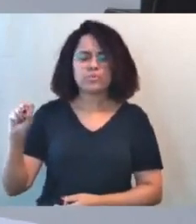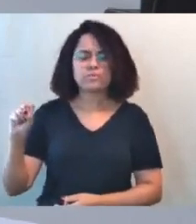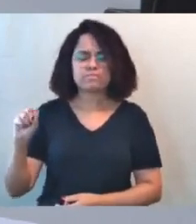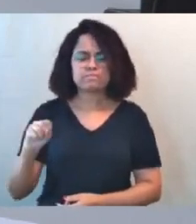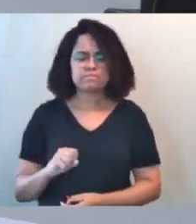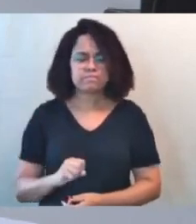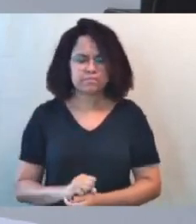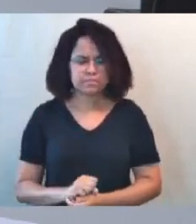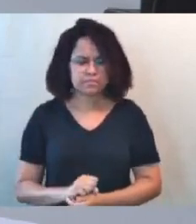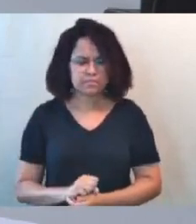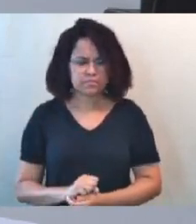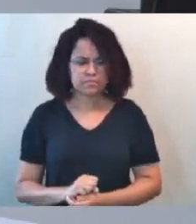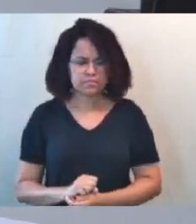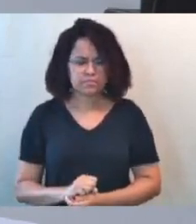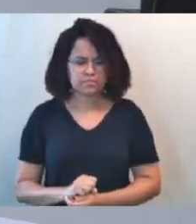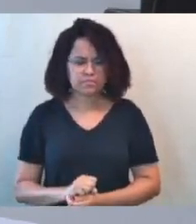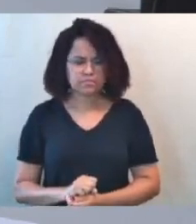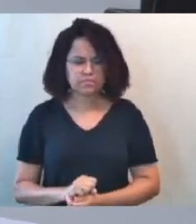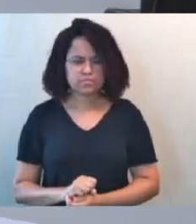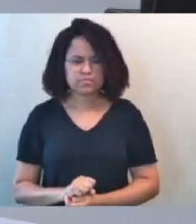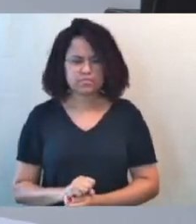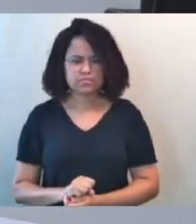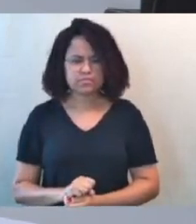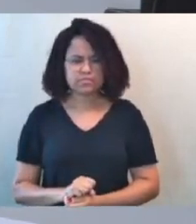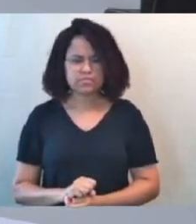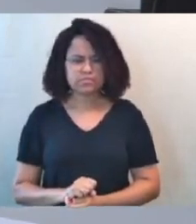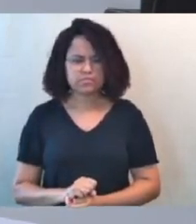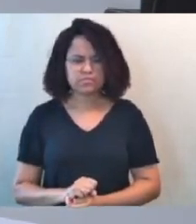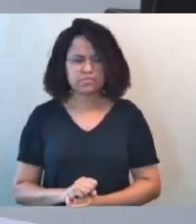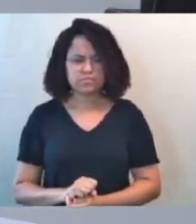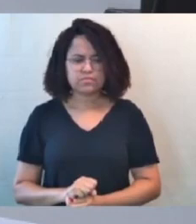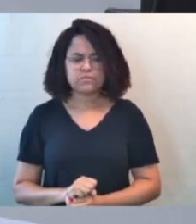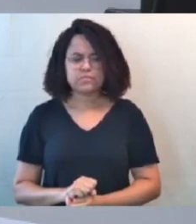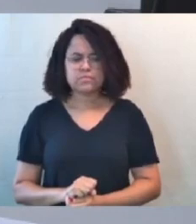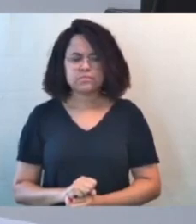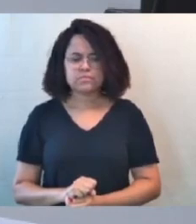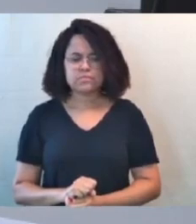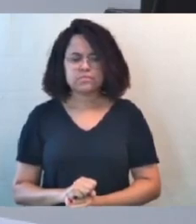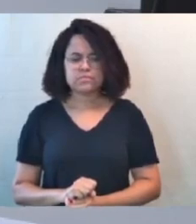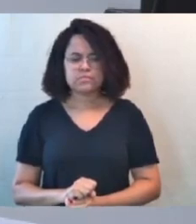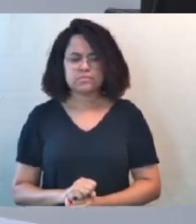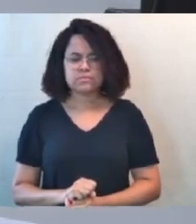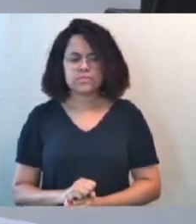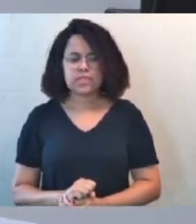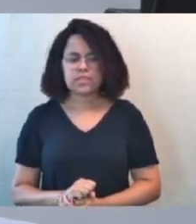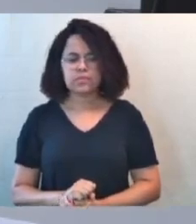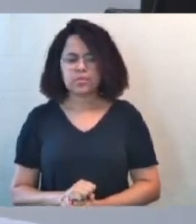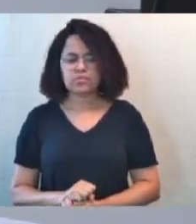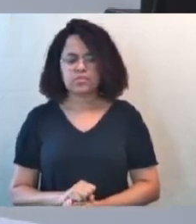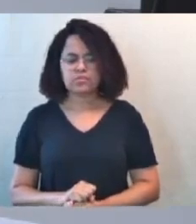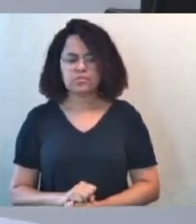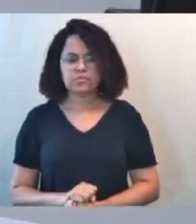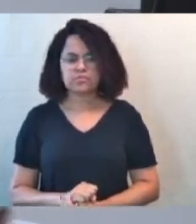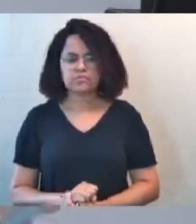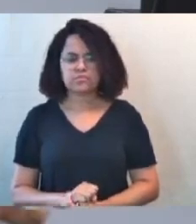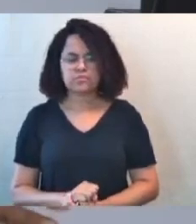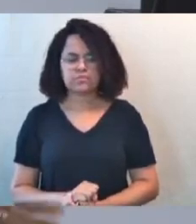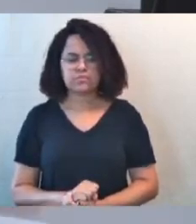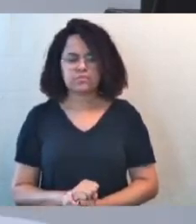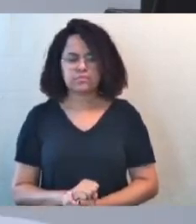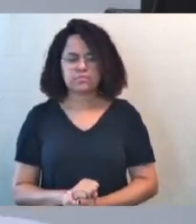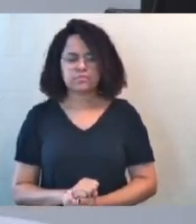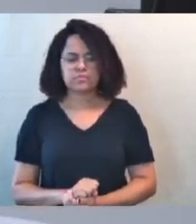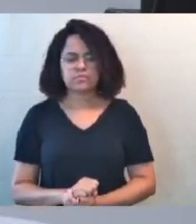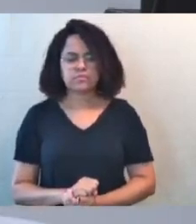para mostrar que não é uma questão de interpretação. São informações, então pode ficar à vontade para explicar para a gente.